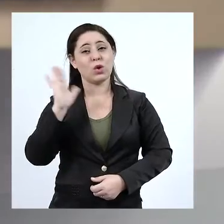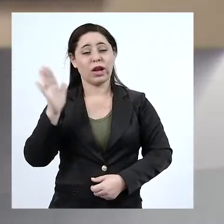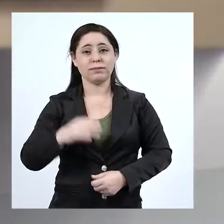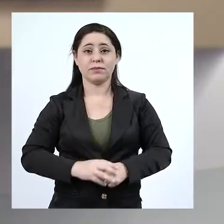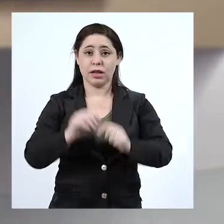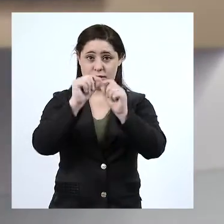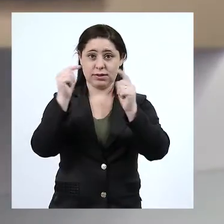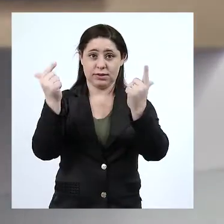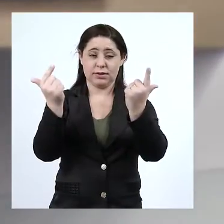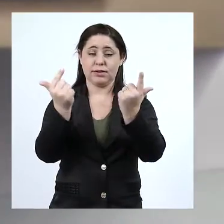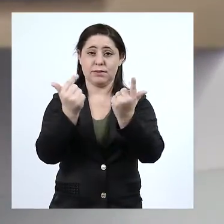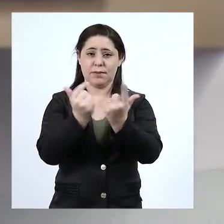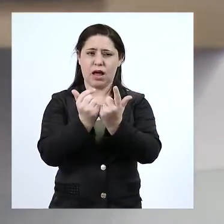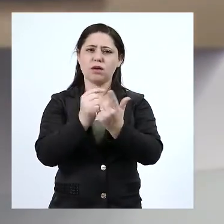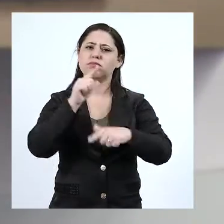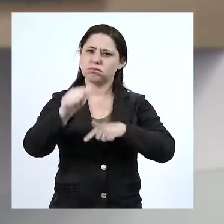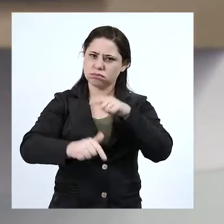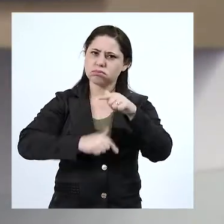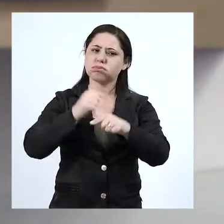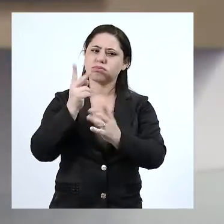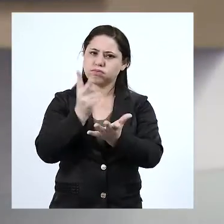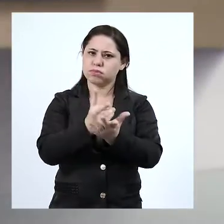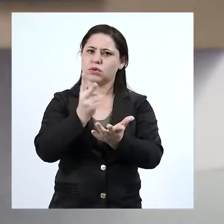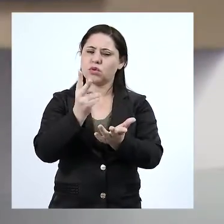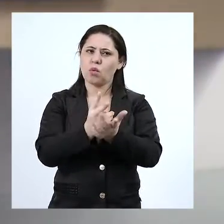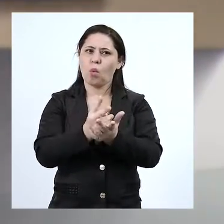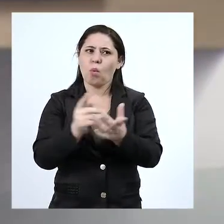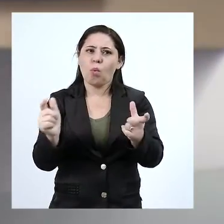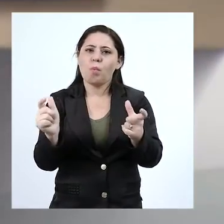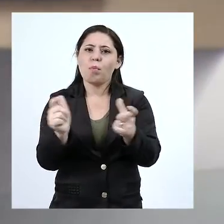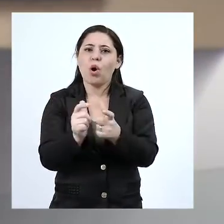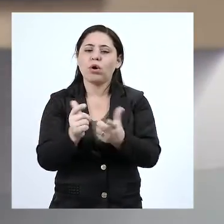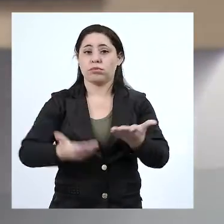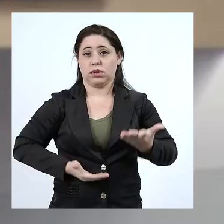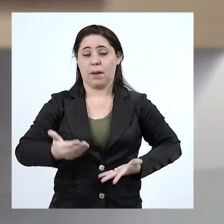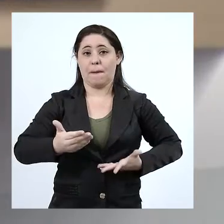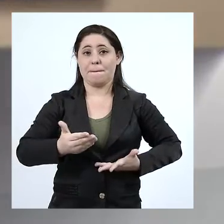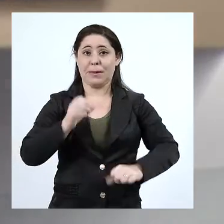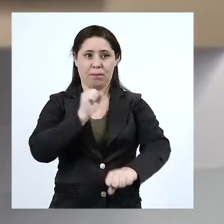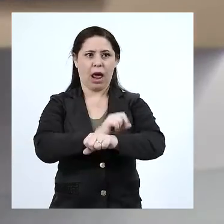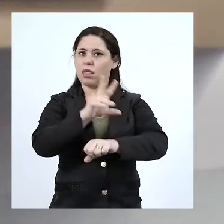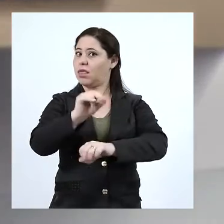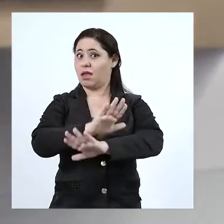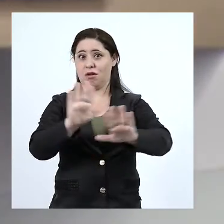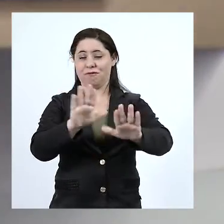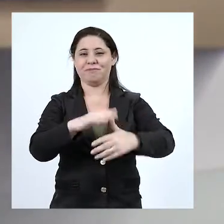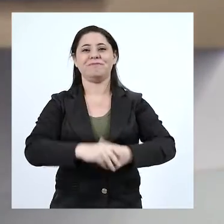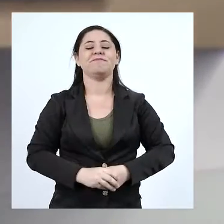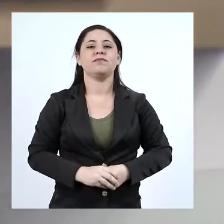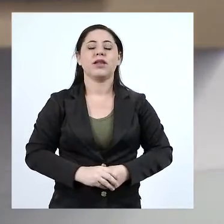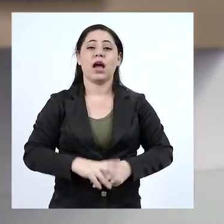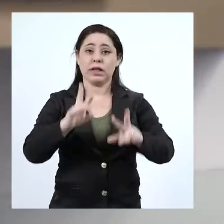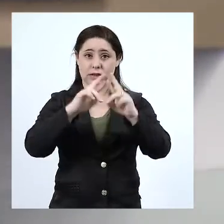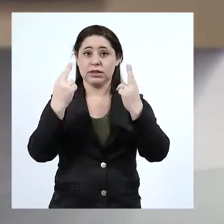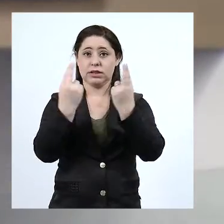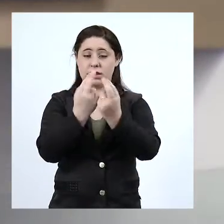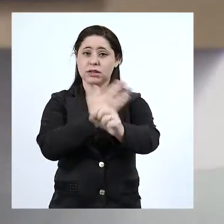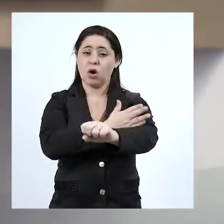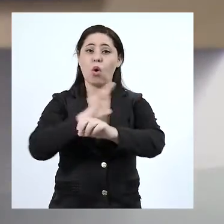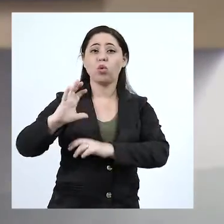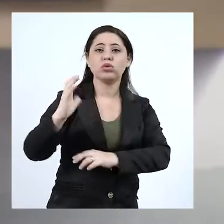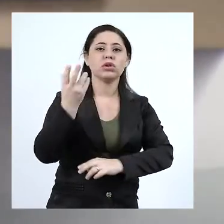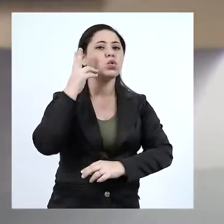Olá! A Assembleia segue funcionando de forma reduzida, mas sem parar as suas atividades. As